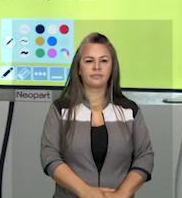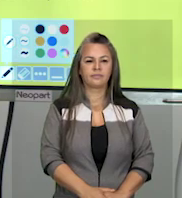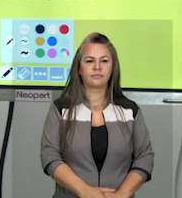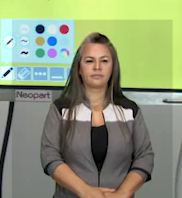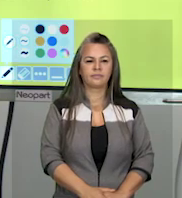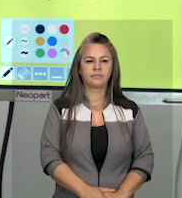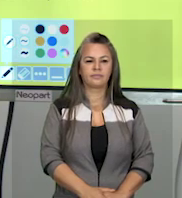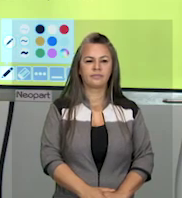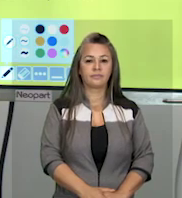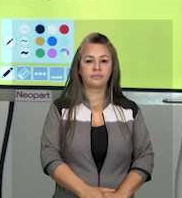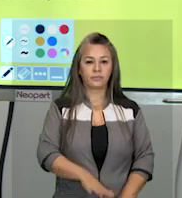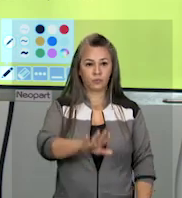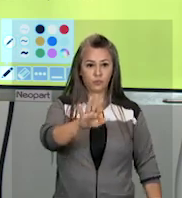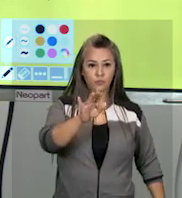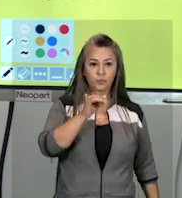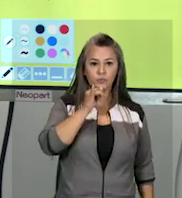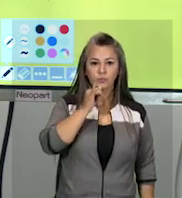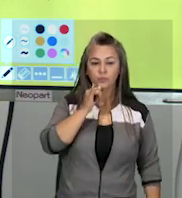Se você puder